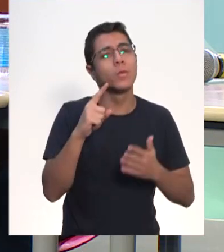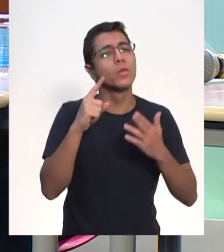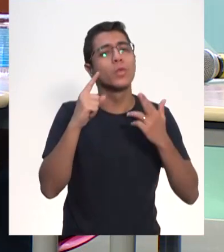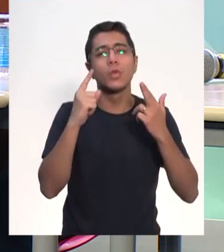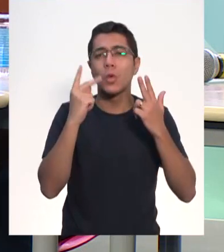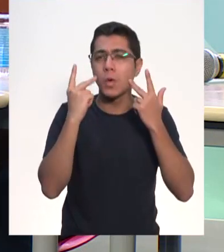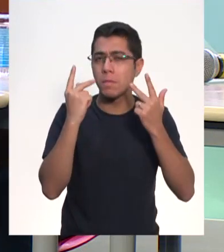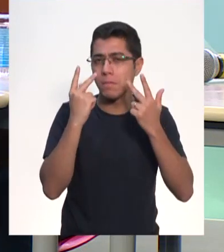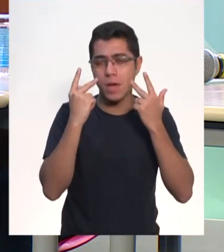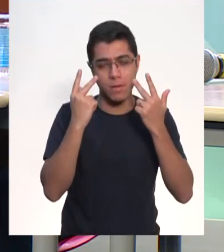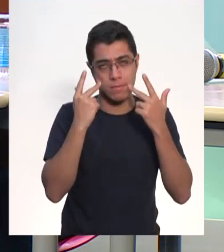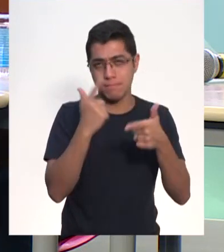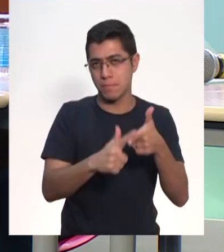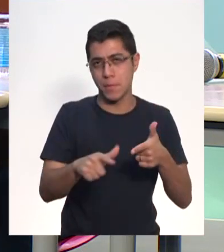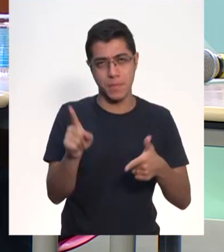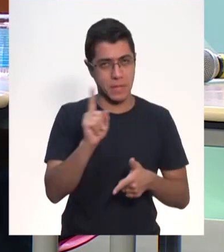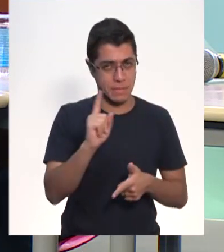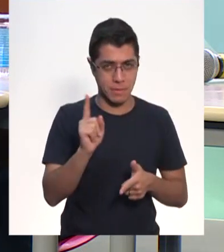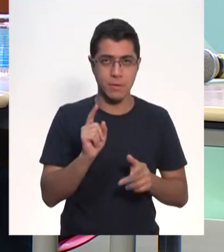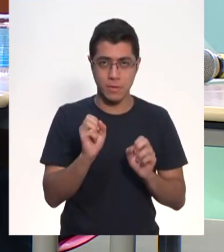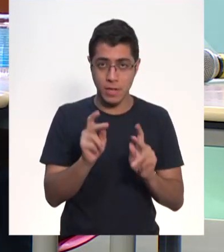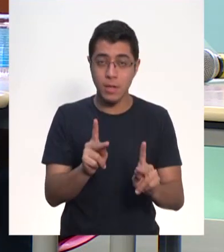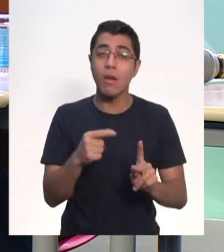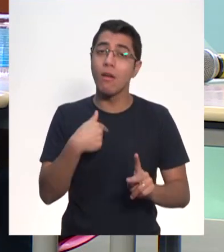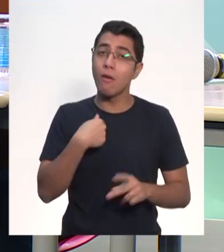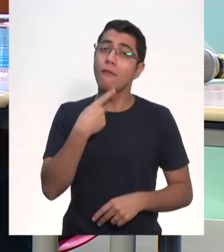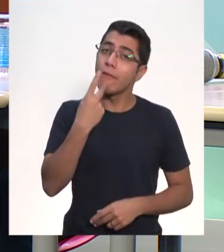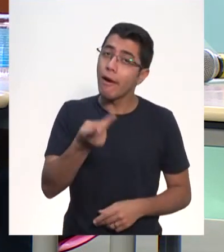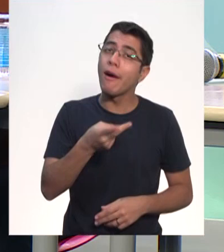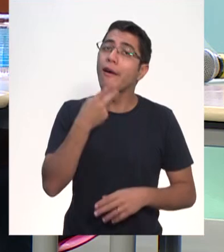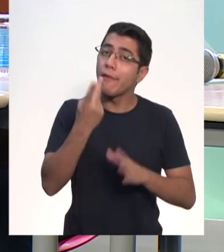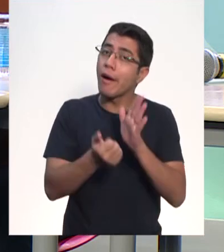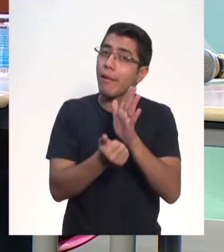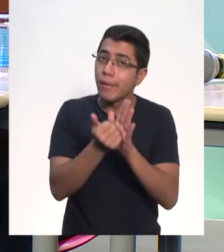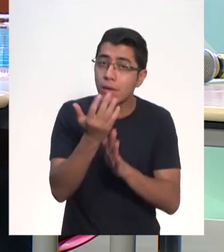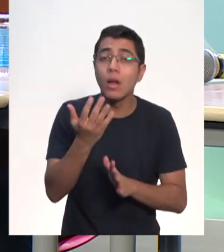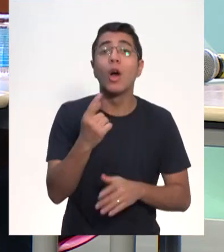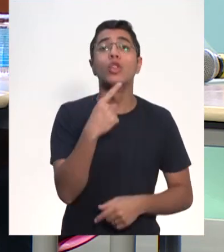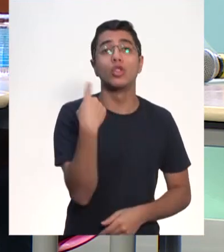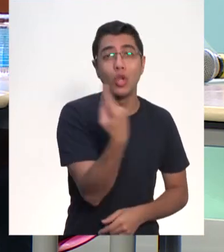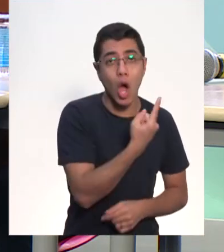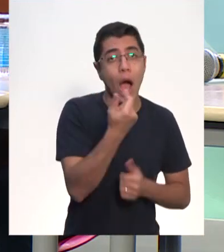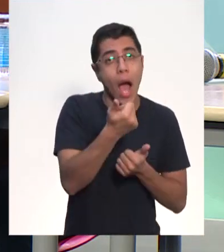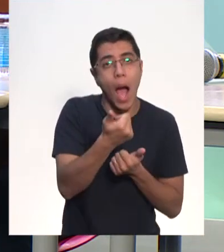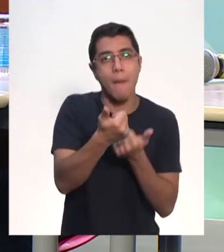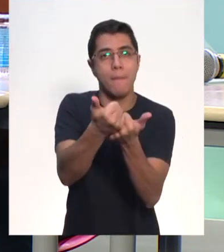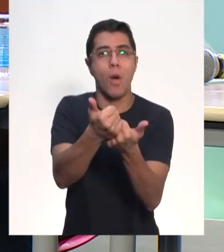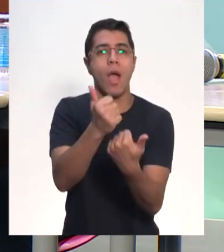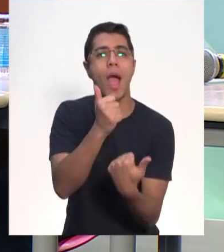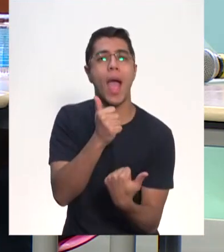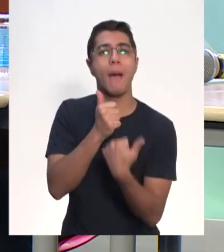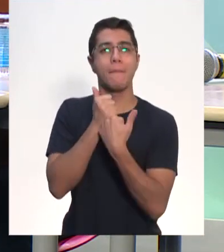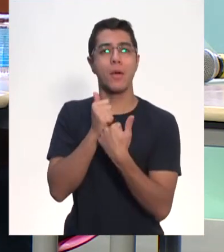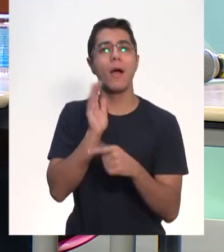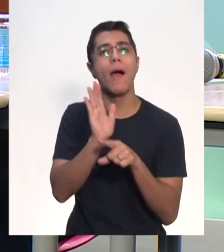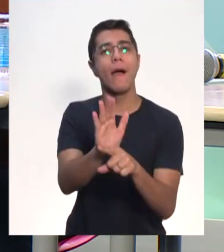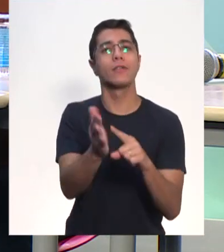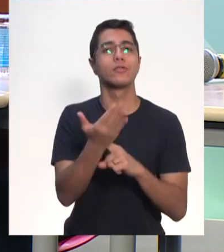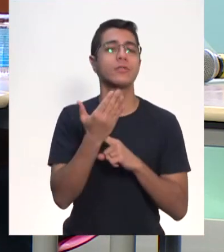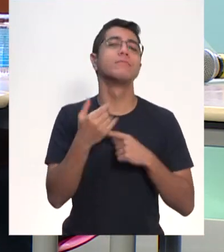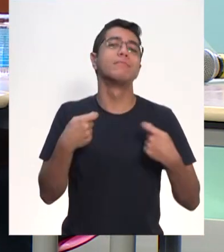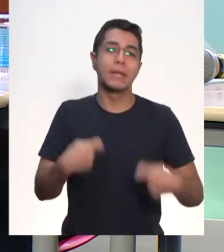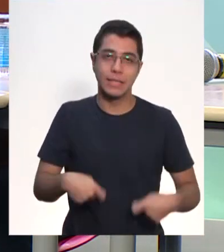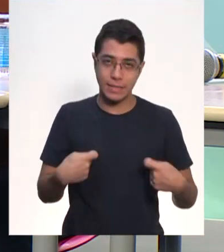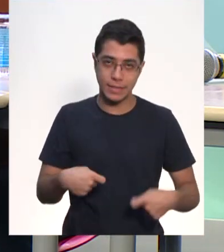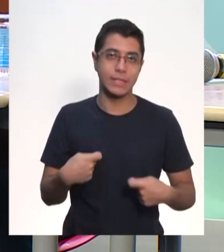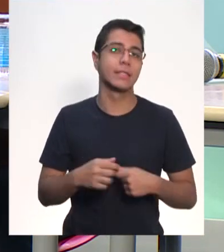isso que eu sempre digo que a gente precisa mesmo do apoio uns dos outros, o apoio das nossas regionais, o nosso apoio.